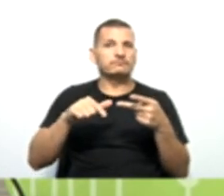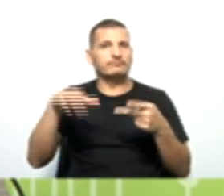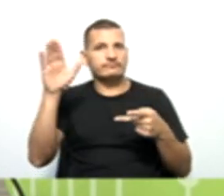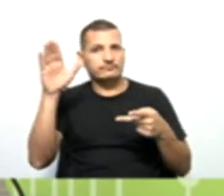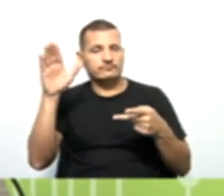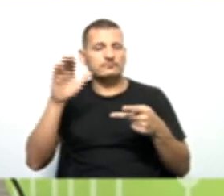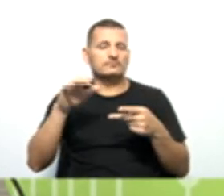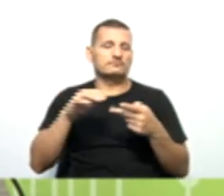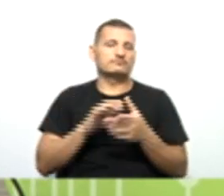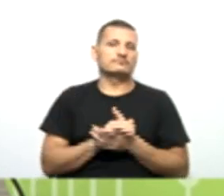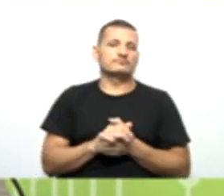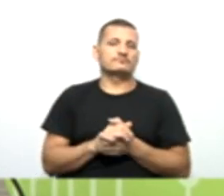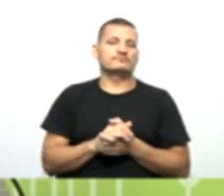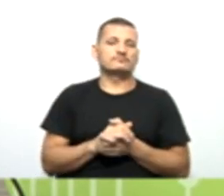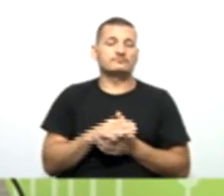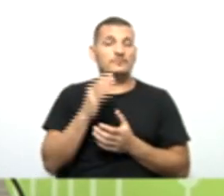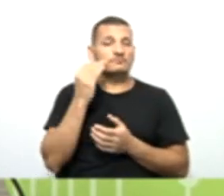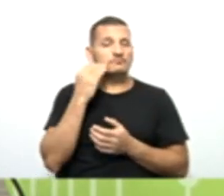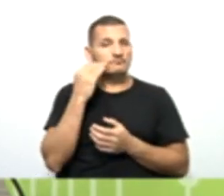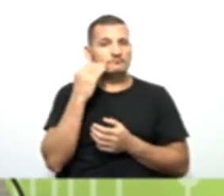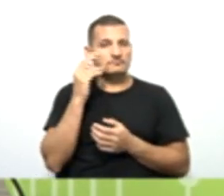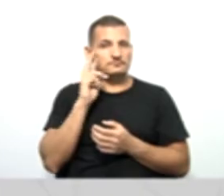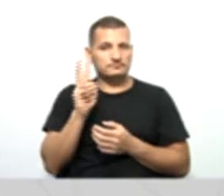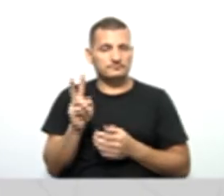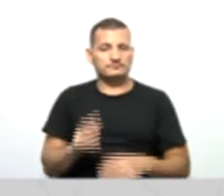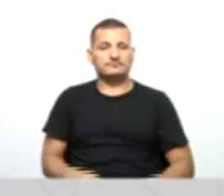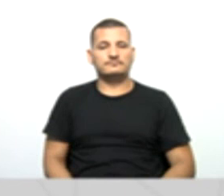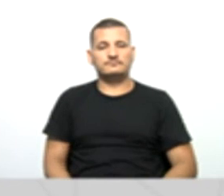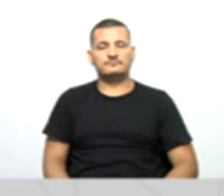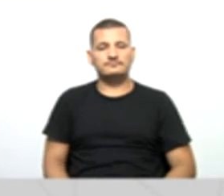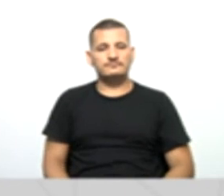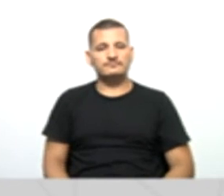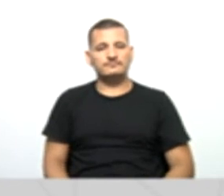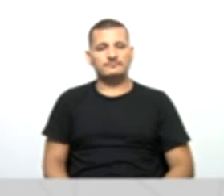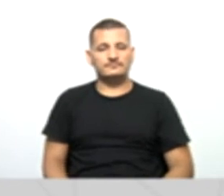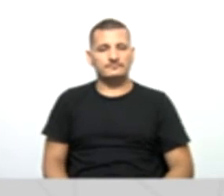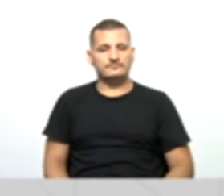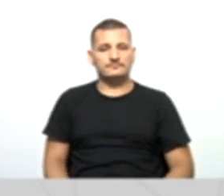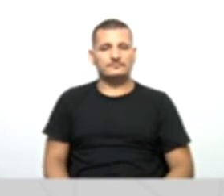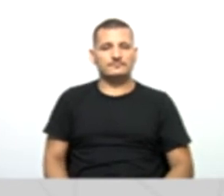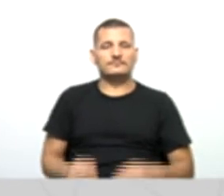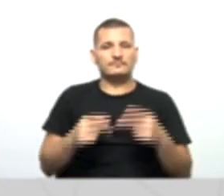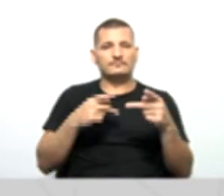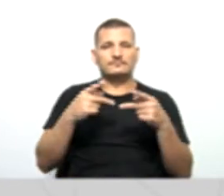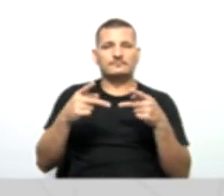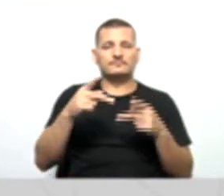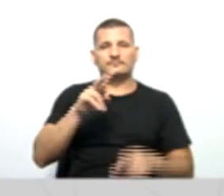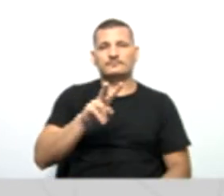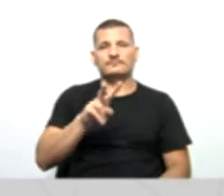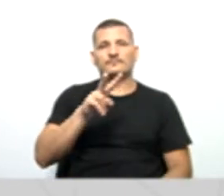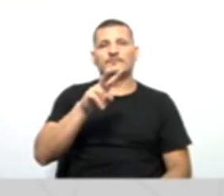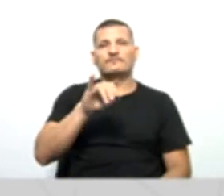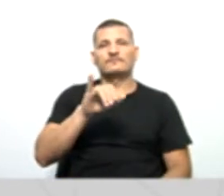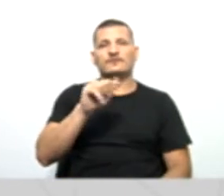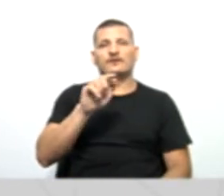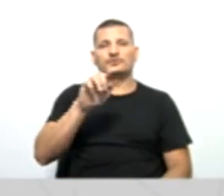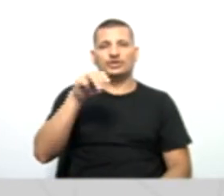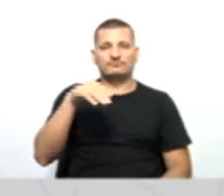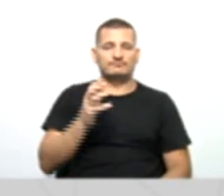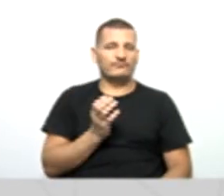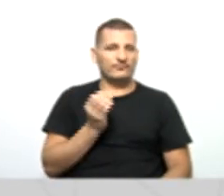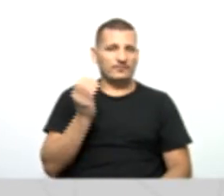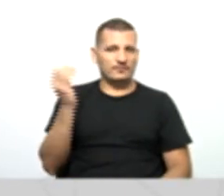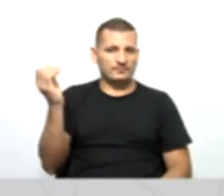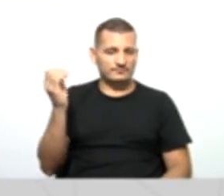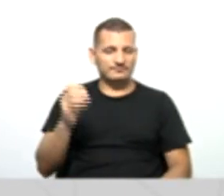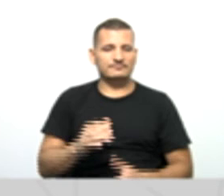daquelas macroatividades. Bora ver aqui o exemplo? Olha só, projeto viagem. O professor Ademar disse que eu adoro viajar.